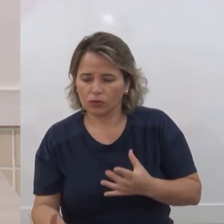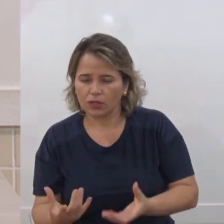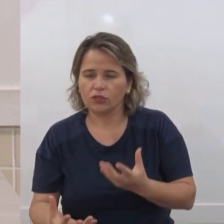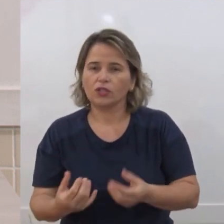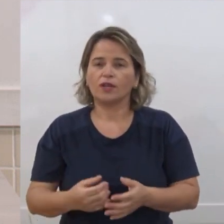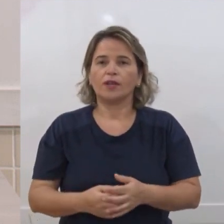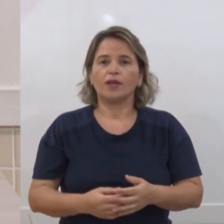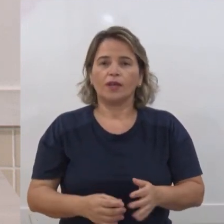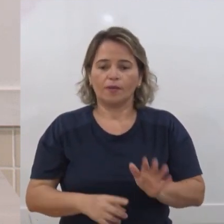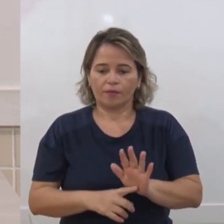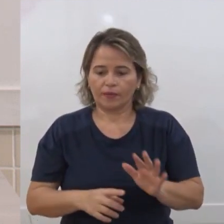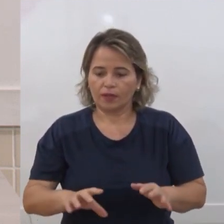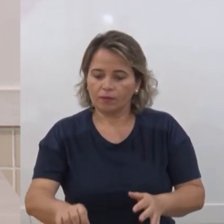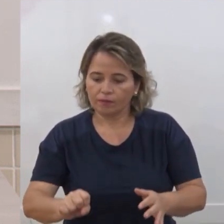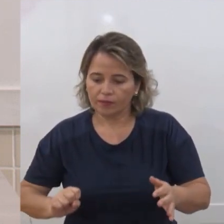e leva ao forno.